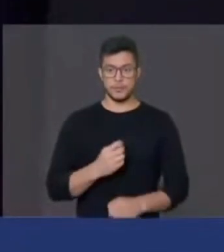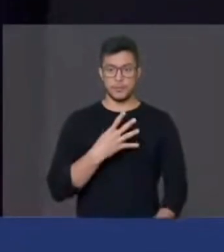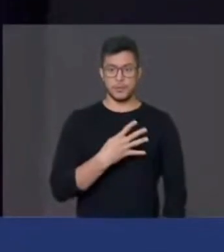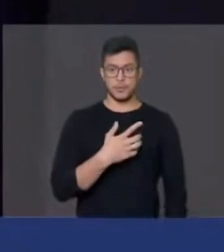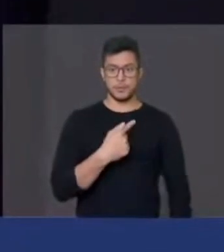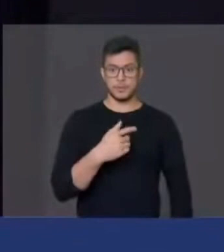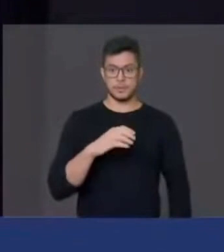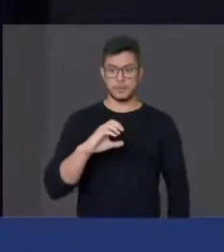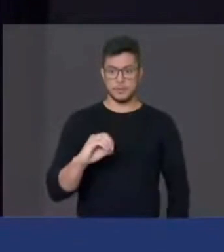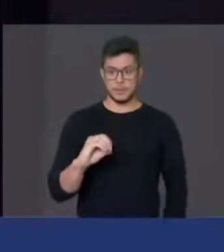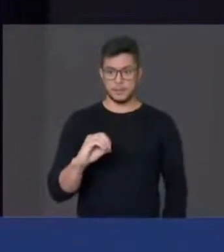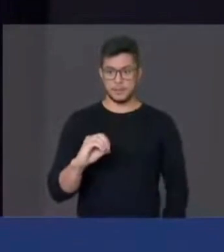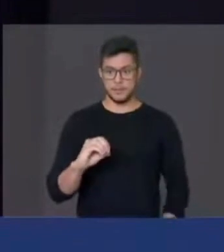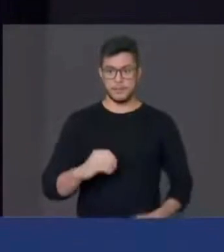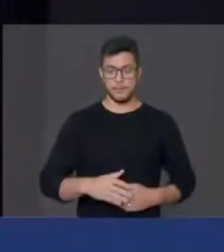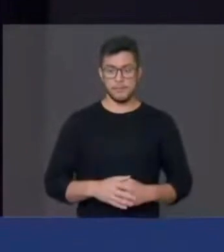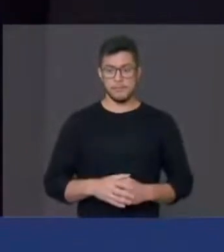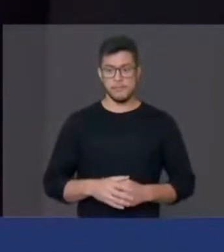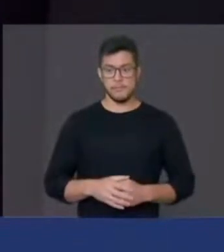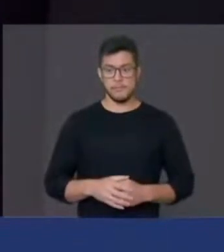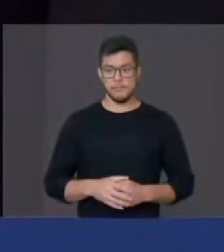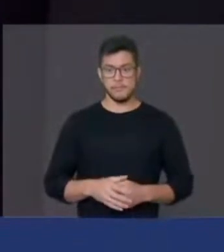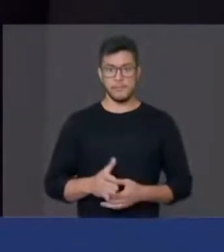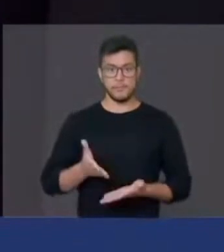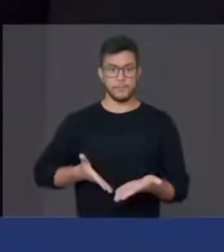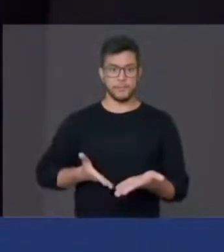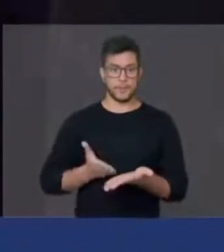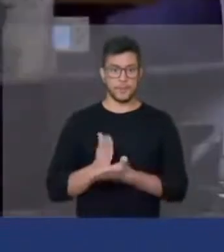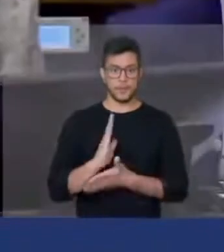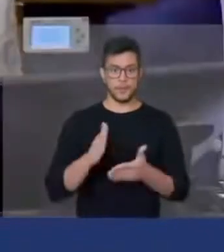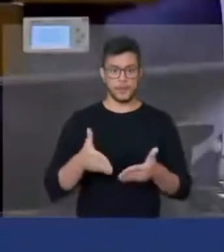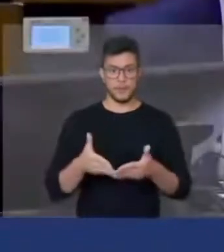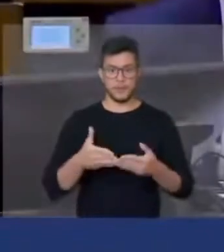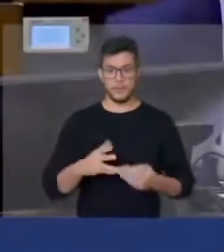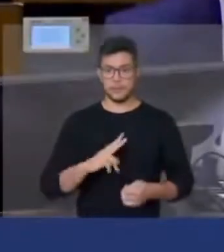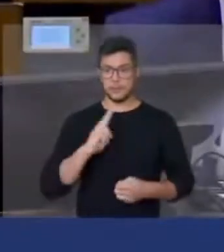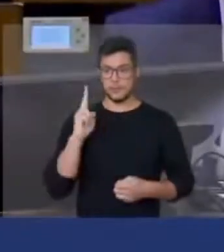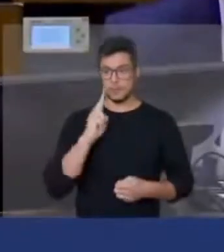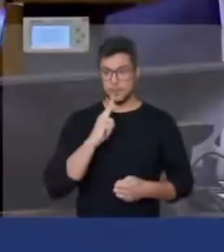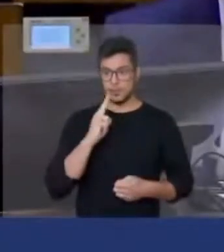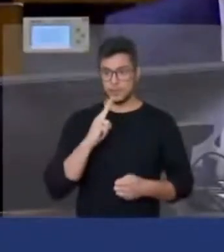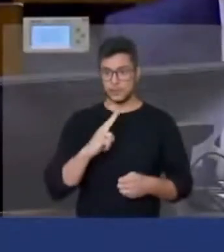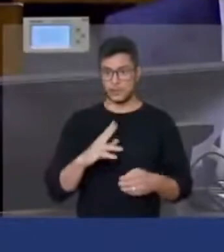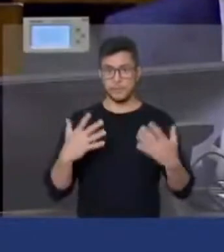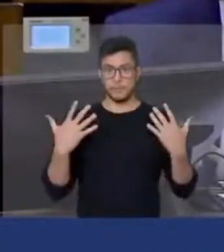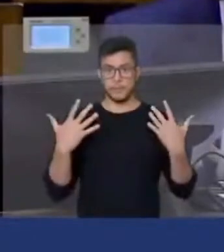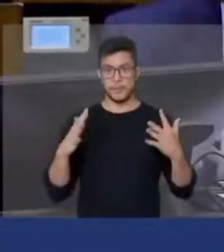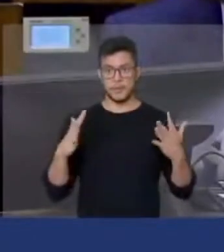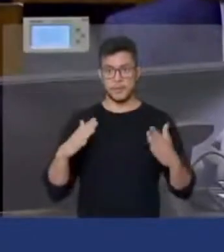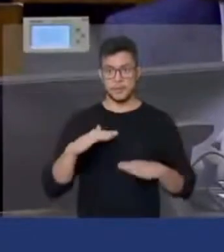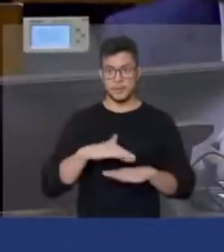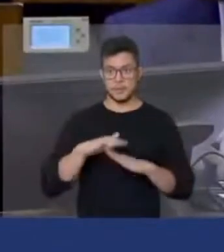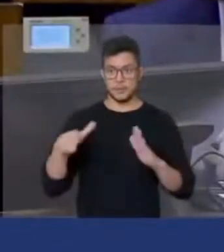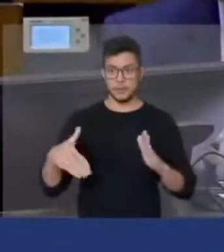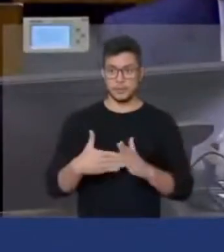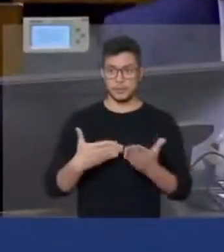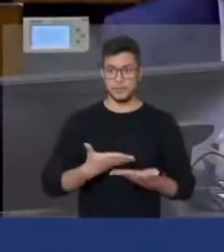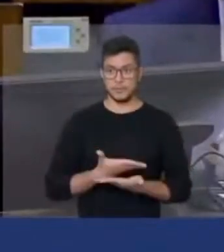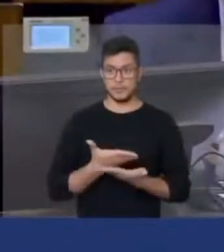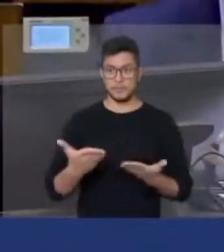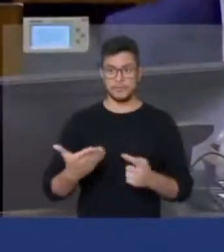definidora para o futuro do governo Lula que teve em derrotas relevantes no Congresso como pede da fake News e o decreto do saneamento